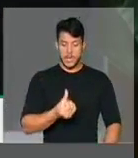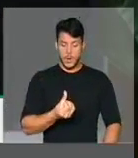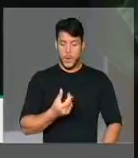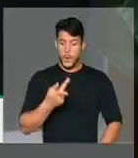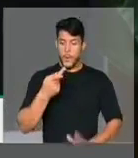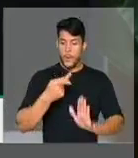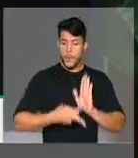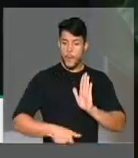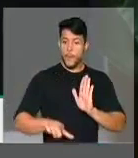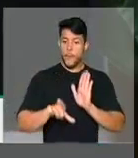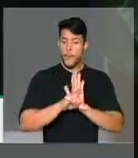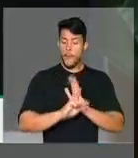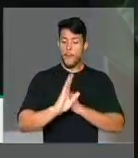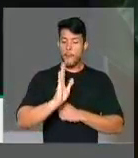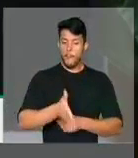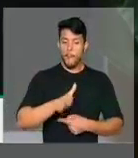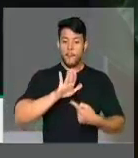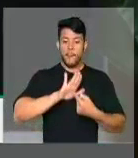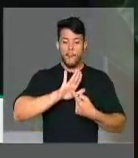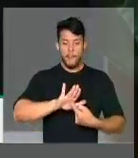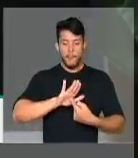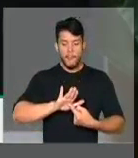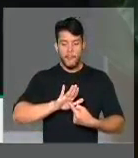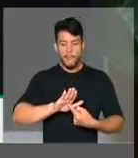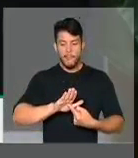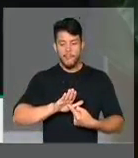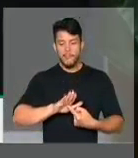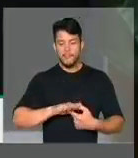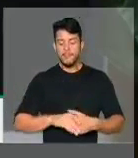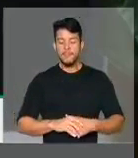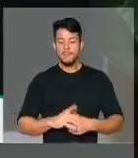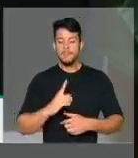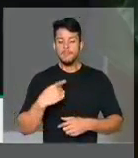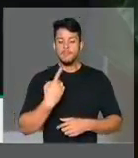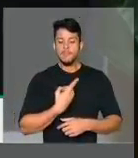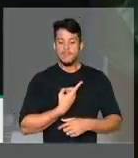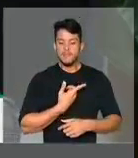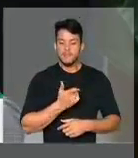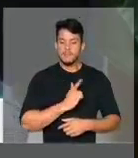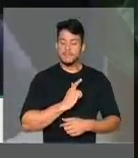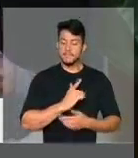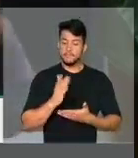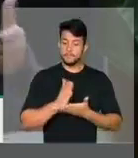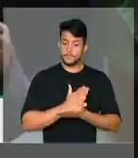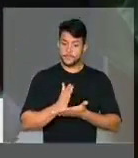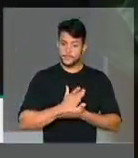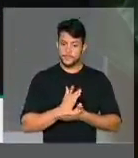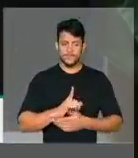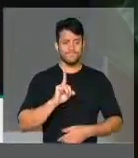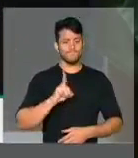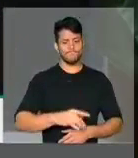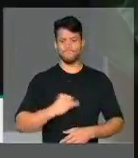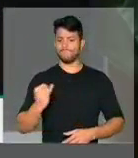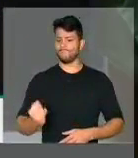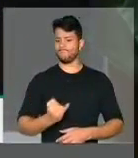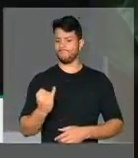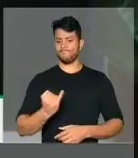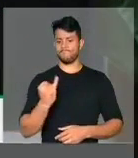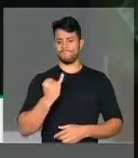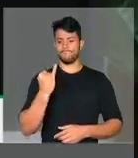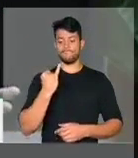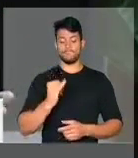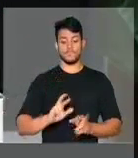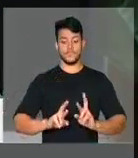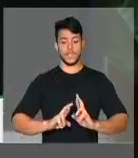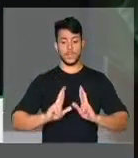leis apresentados nesta casa do povo brasileiro. A gente tem alguns de tamanha importância,